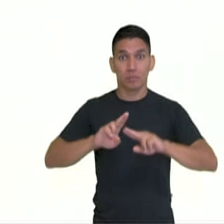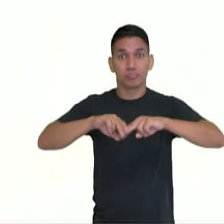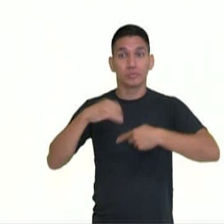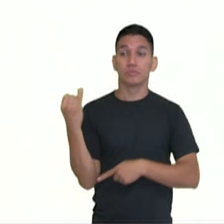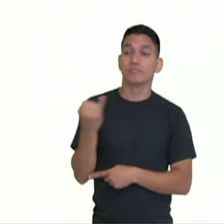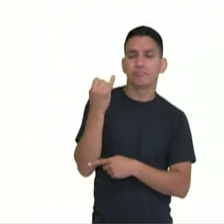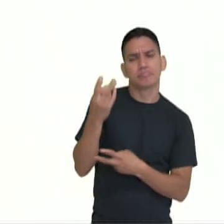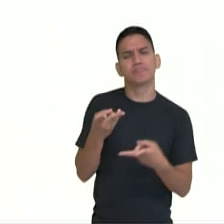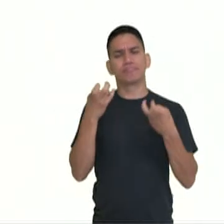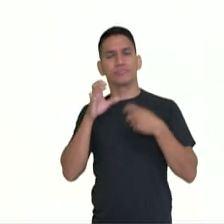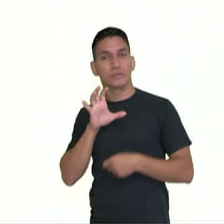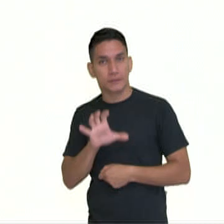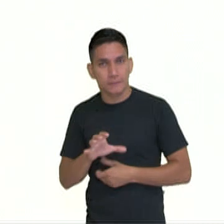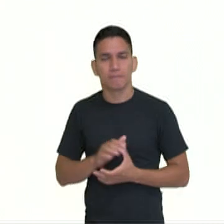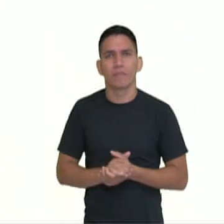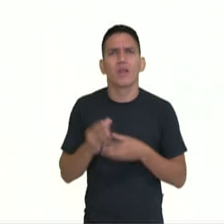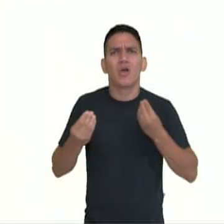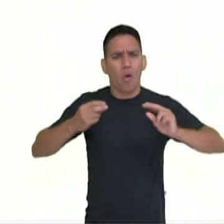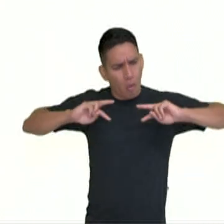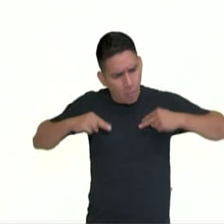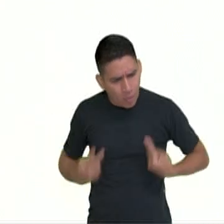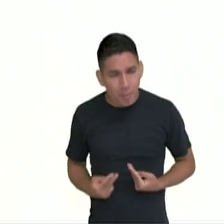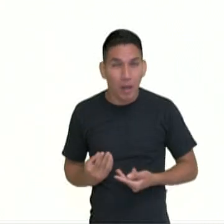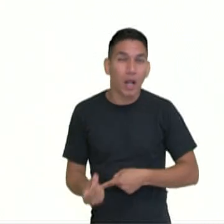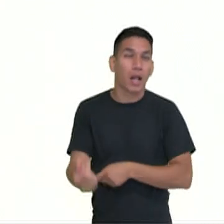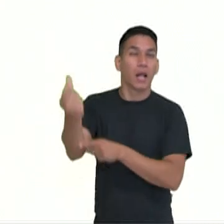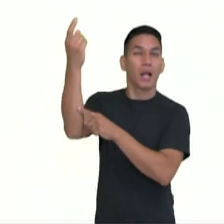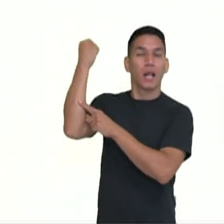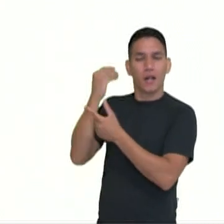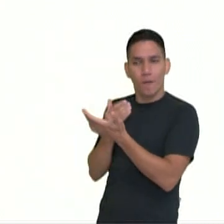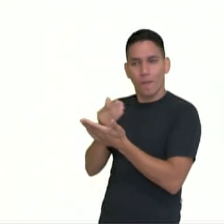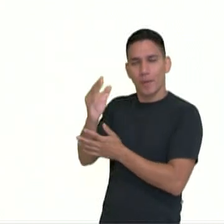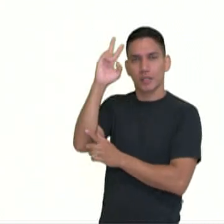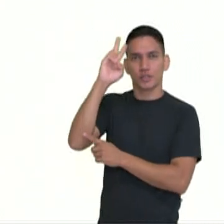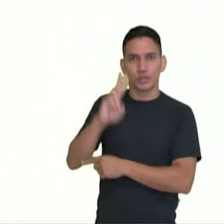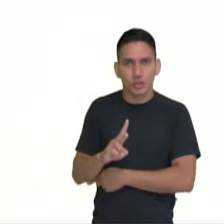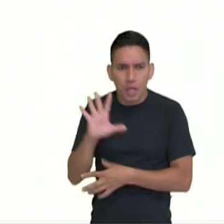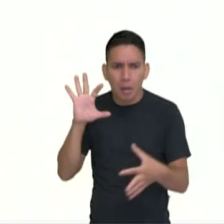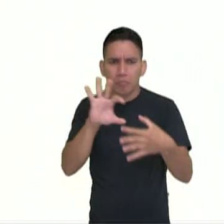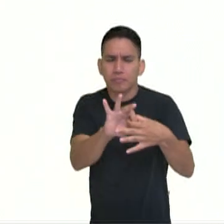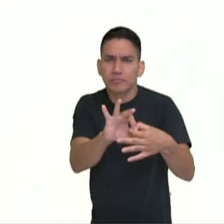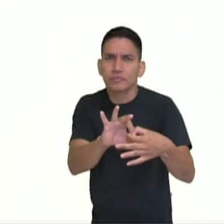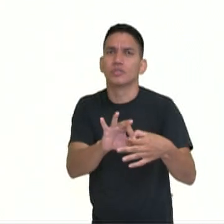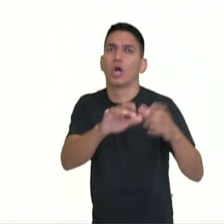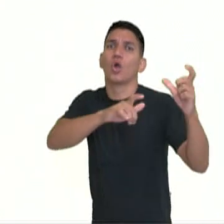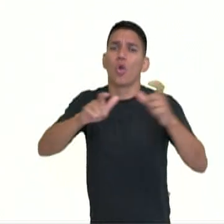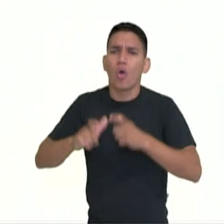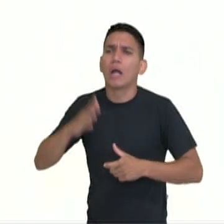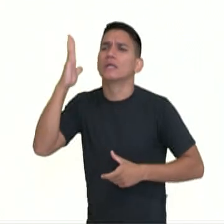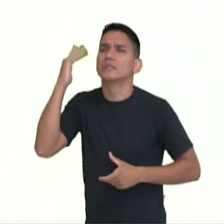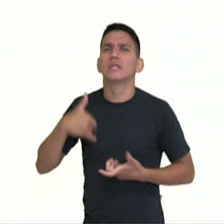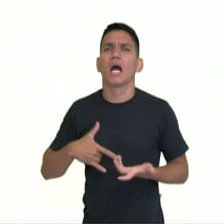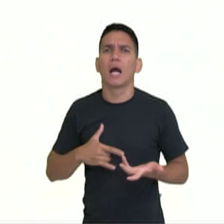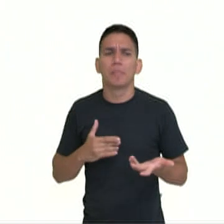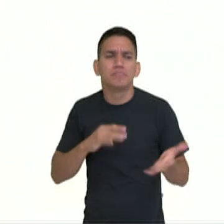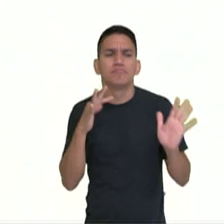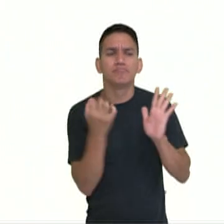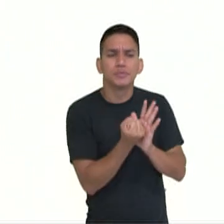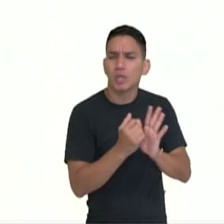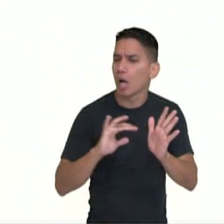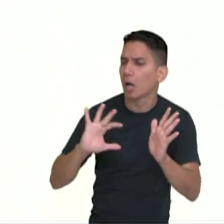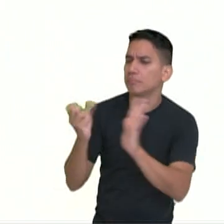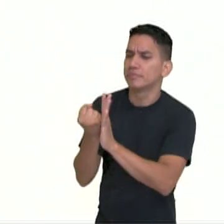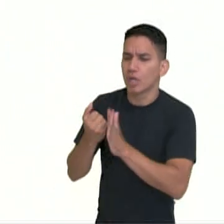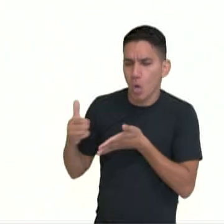sentido. Como o ser humano, lá no início da sua história, se localizava, marcava o seu deslocamento. Então